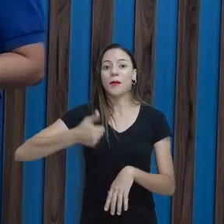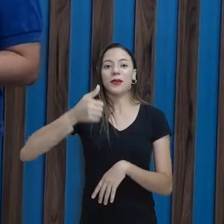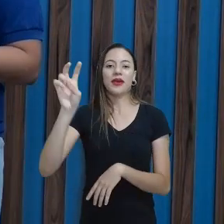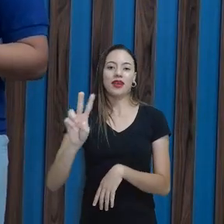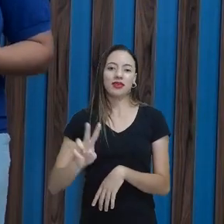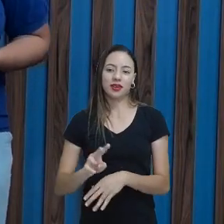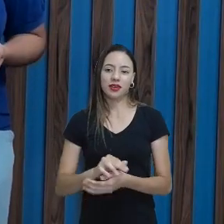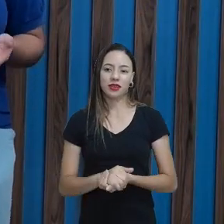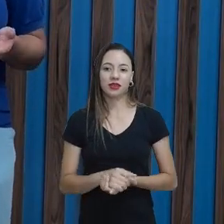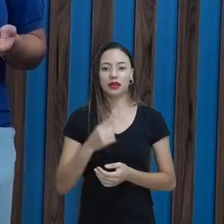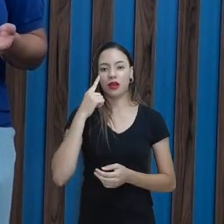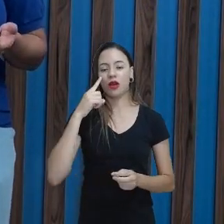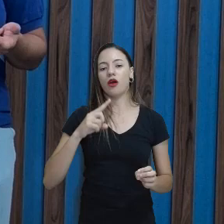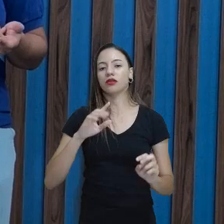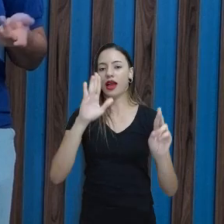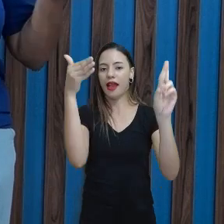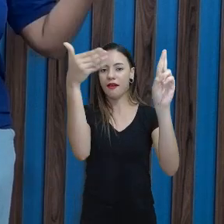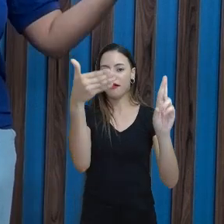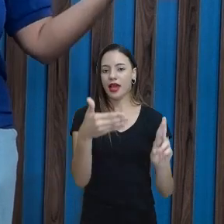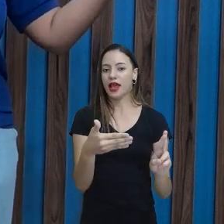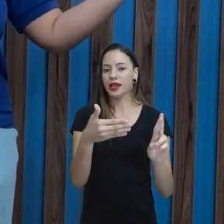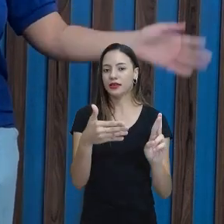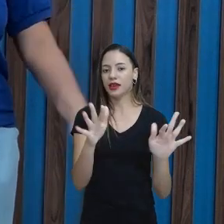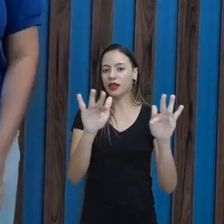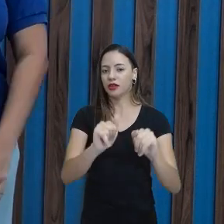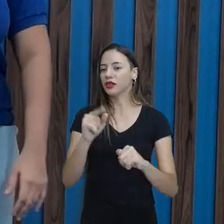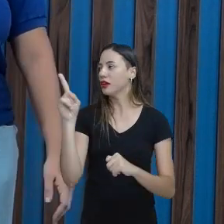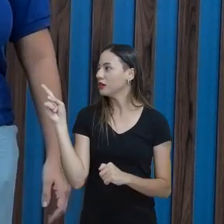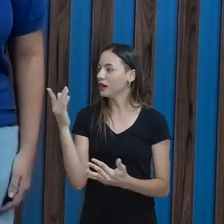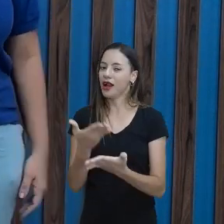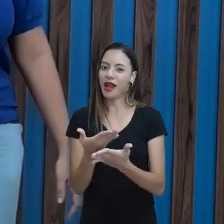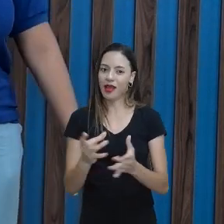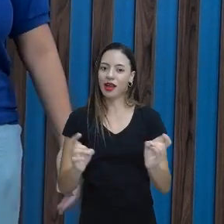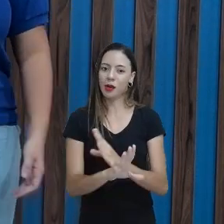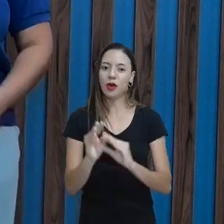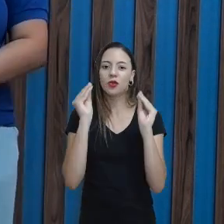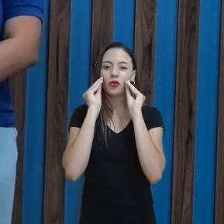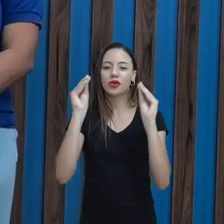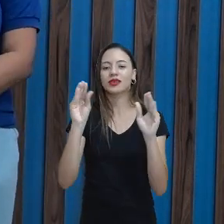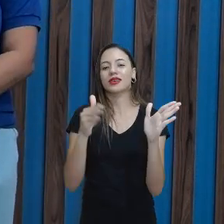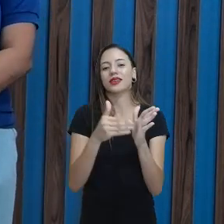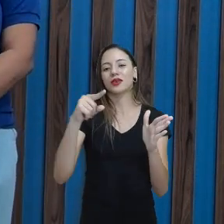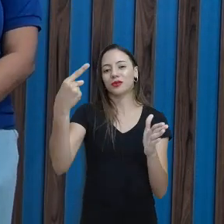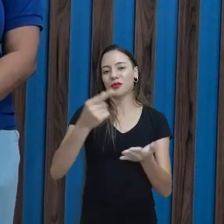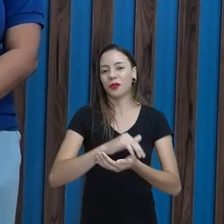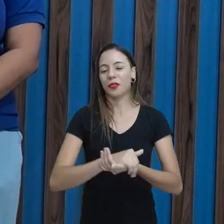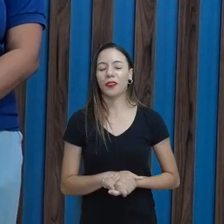ano, aqui temos as referências e a nossa aula chegou ao fim. Um beijo, até a próxima.